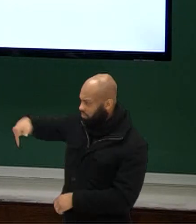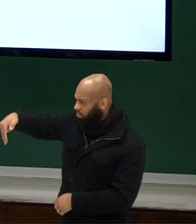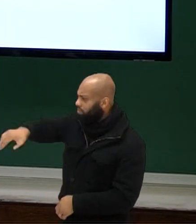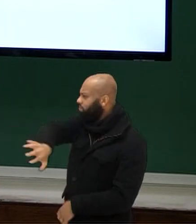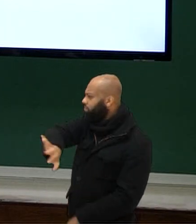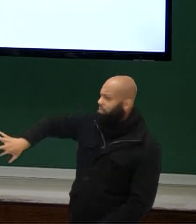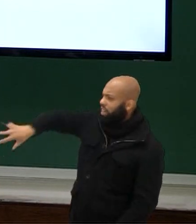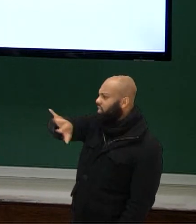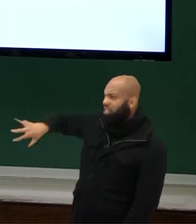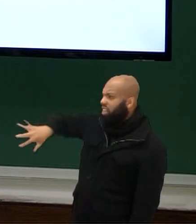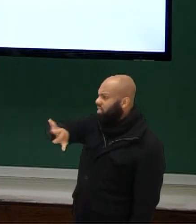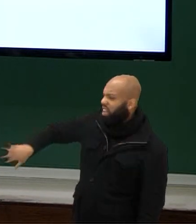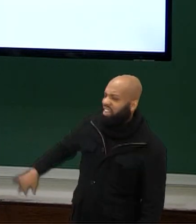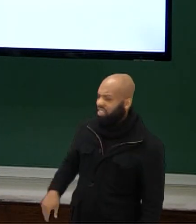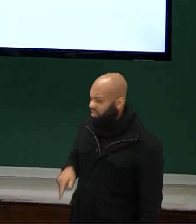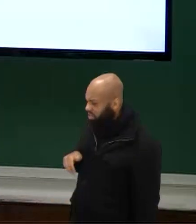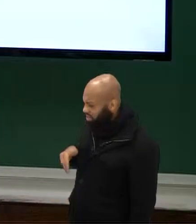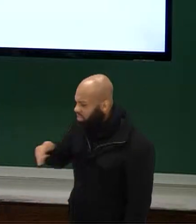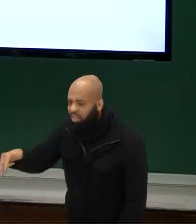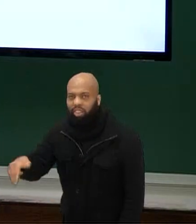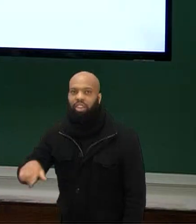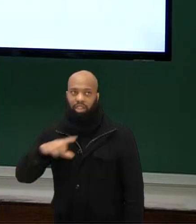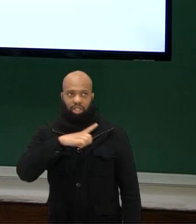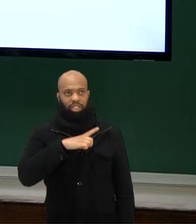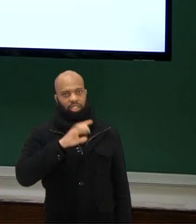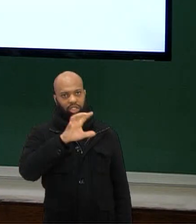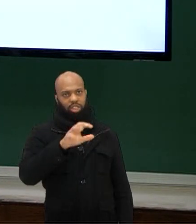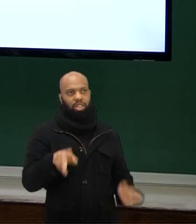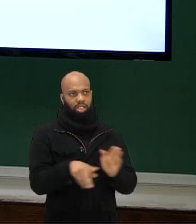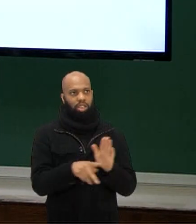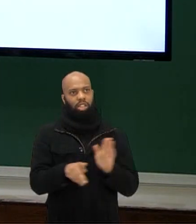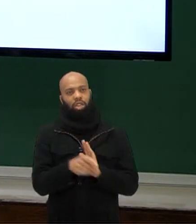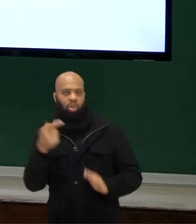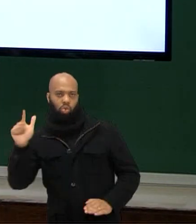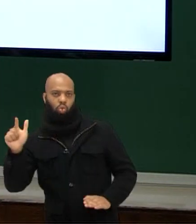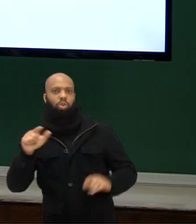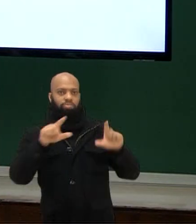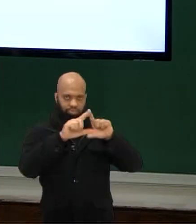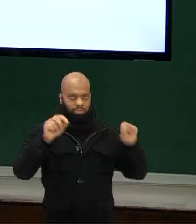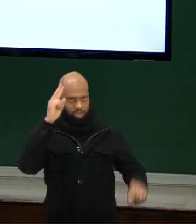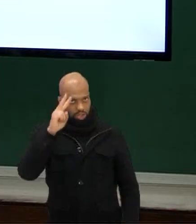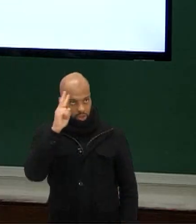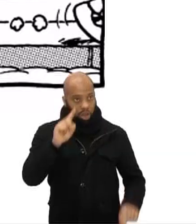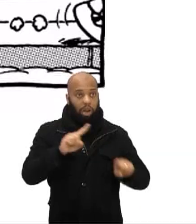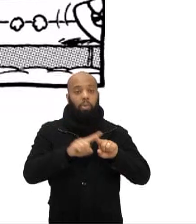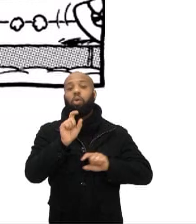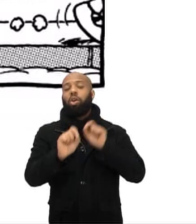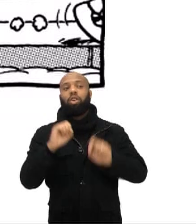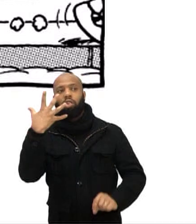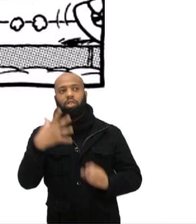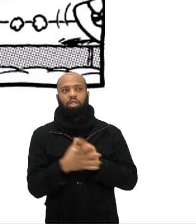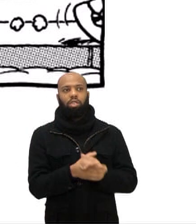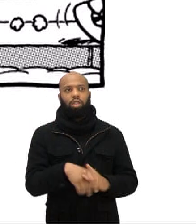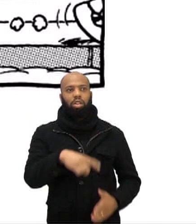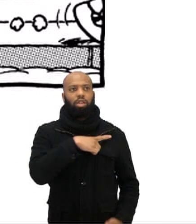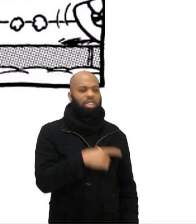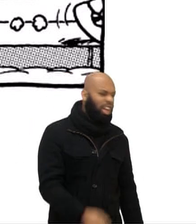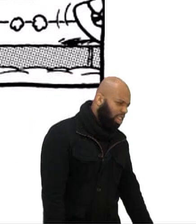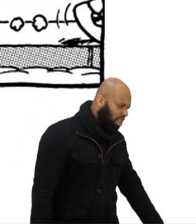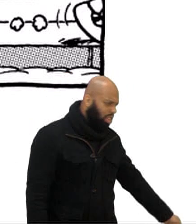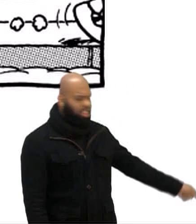ele mandou a Mônica sair. Então, isso que a gente tinha nos dois outros quadrinhos. Resultado, levou o quê? Levou